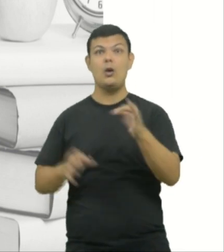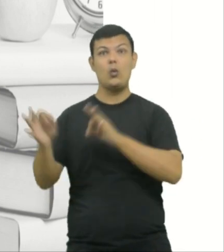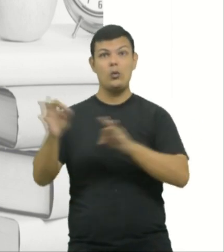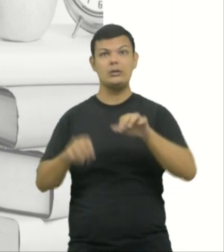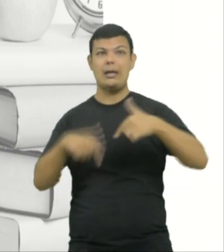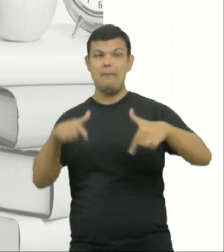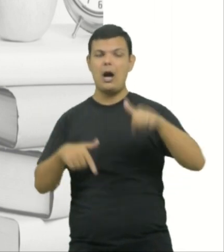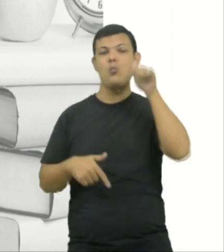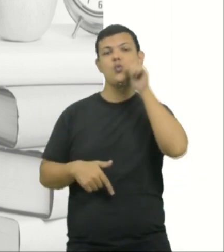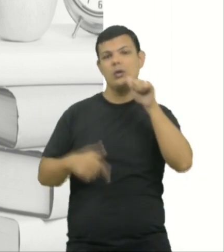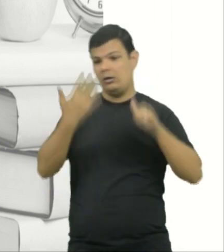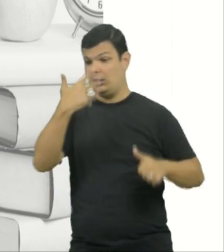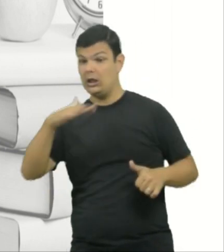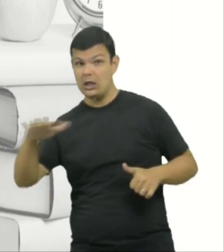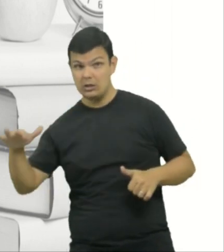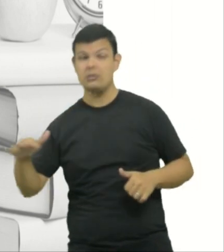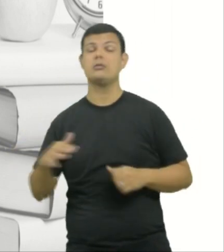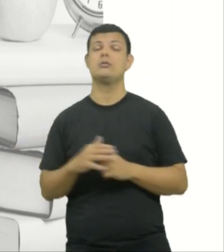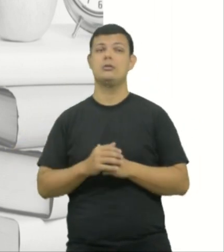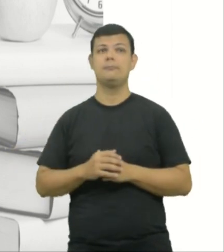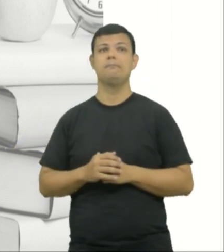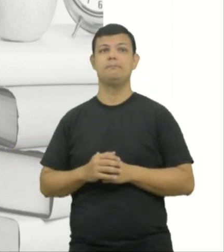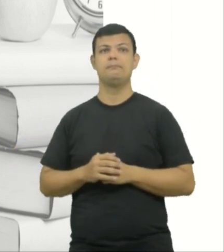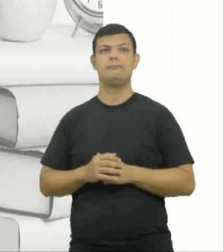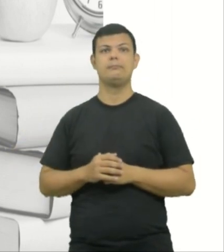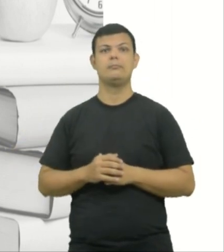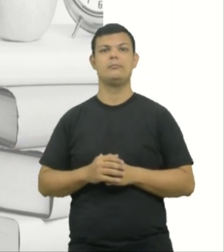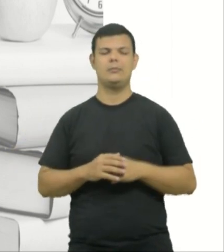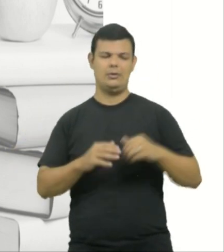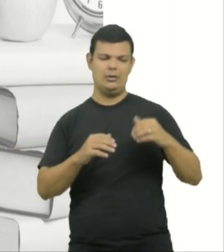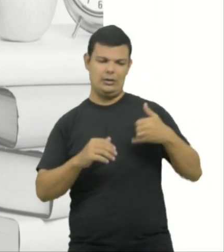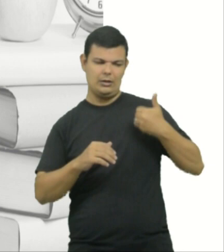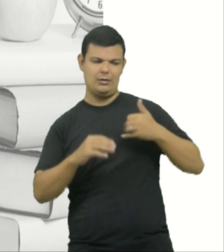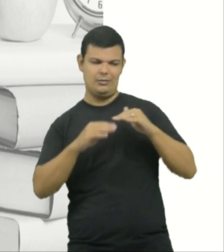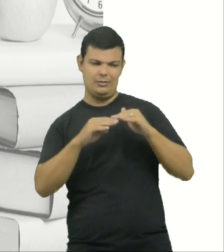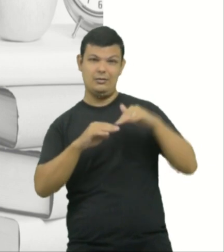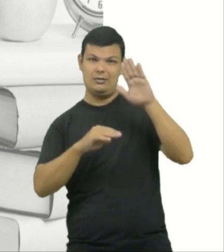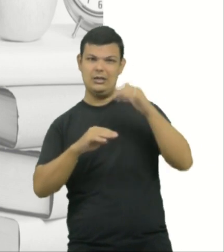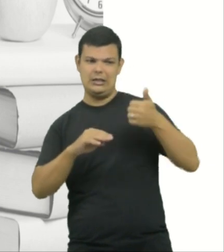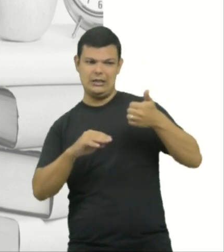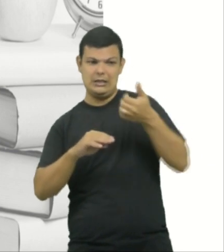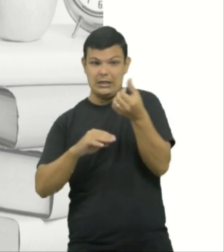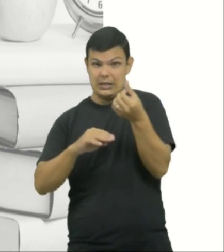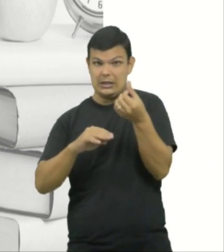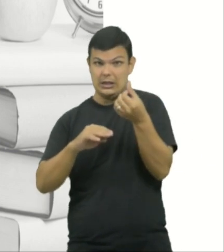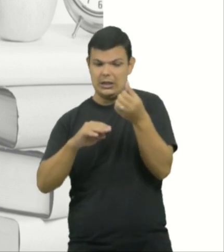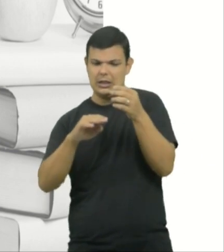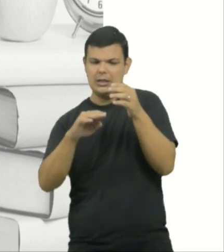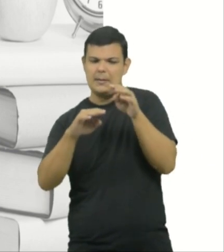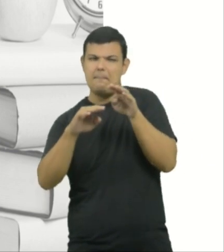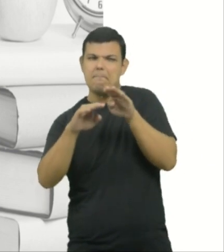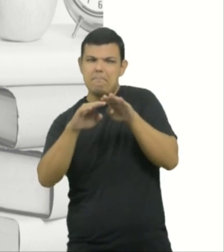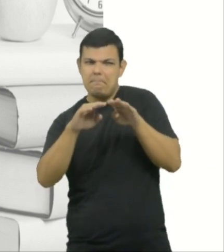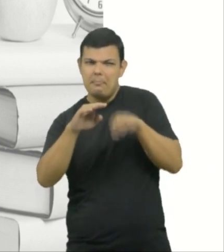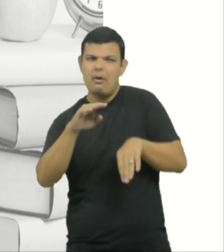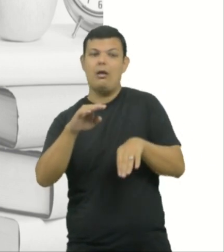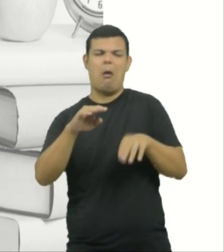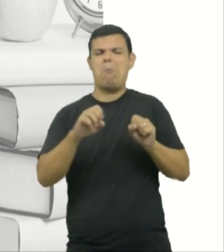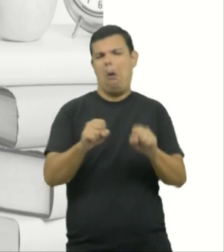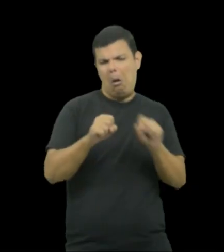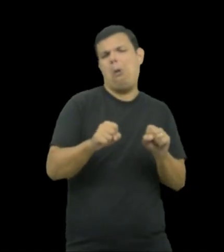regularização do trabalho de mulheres e crianças, que no caso a partir de 16 anos eram considerados menor e já podia